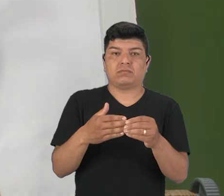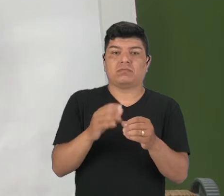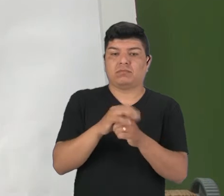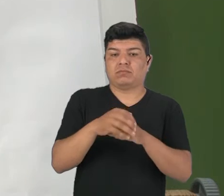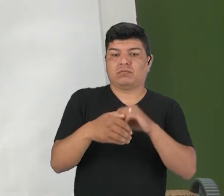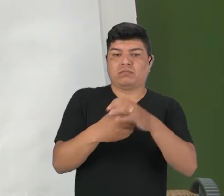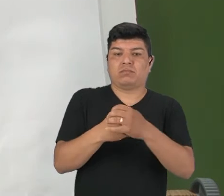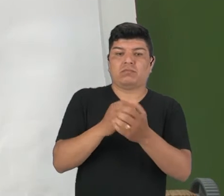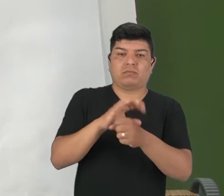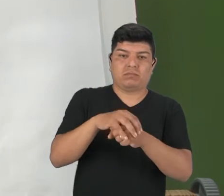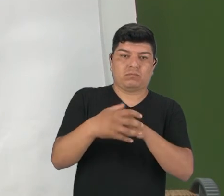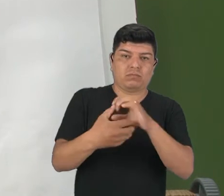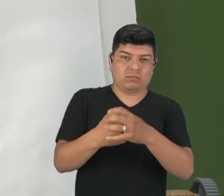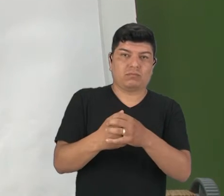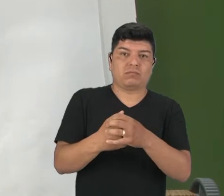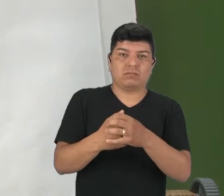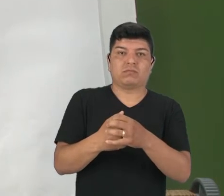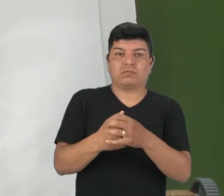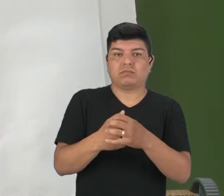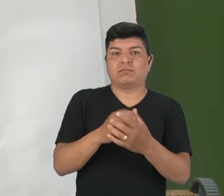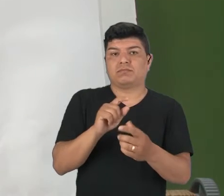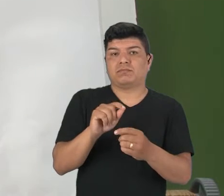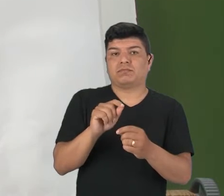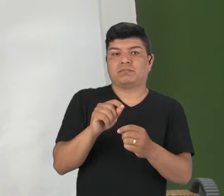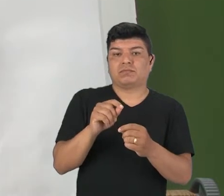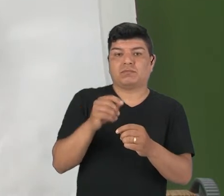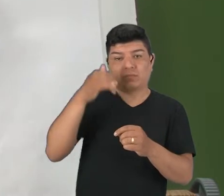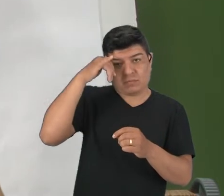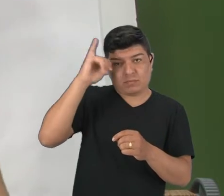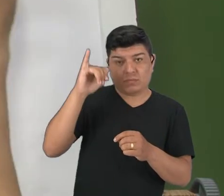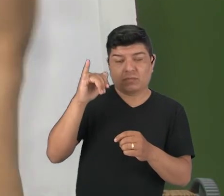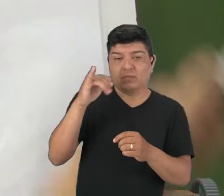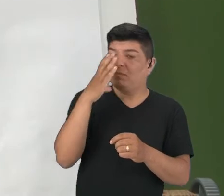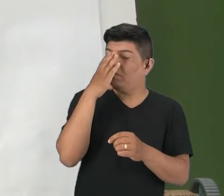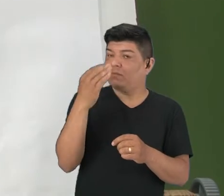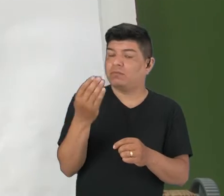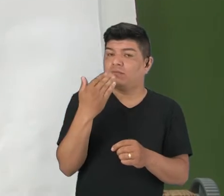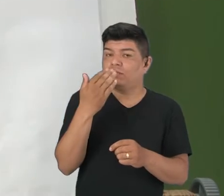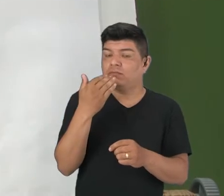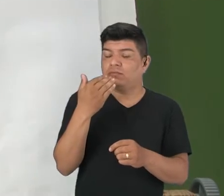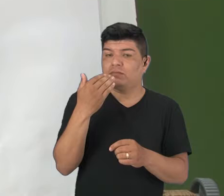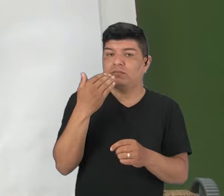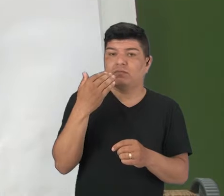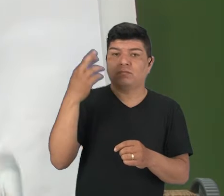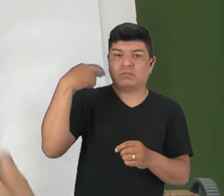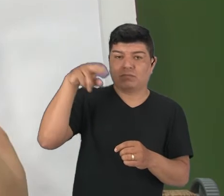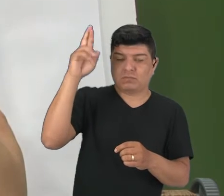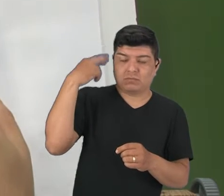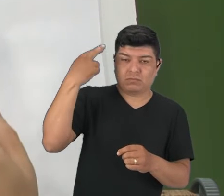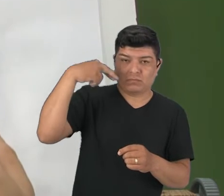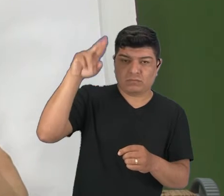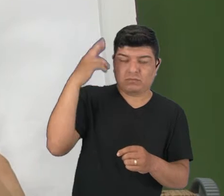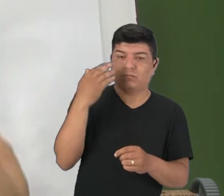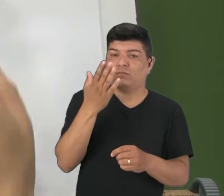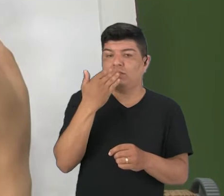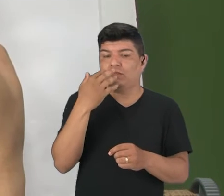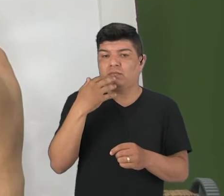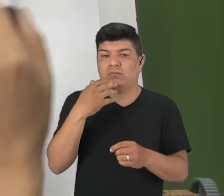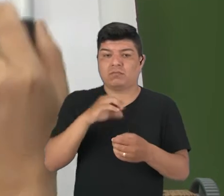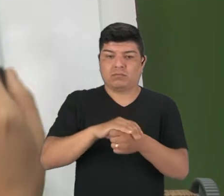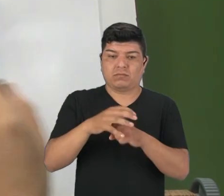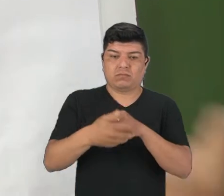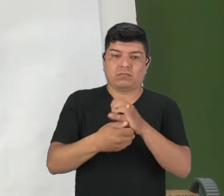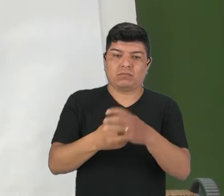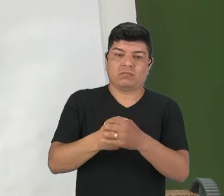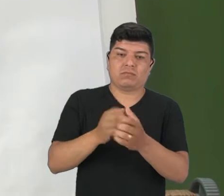repolho, um de cada vez, e deve-se evitar que o lobo devore a cabra e a cabra coma o repolho, né? Porque a gente sabe que a cabra come o repolho